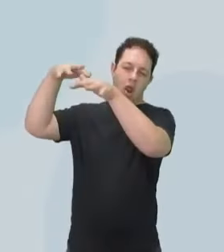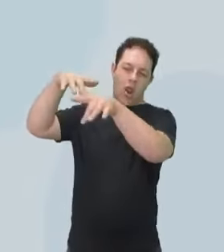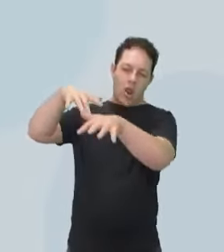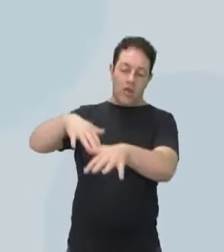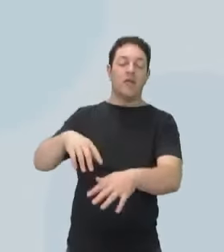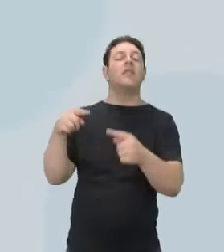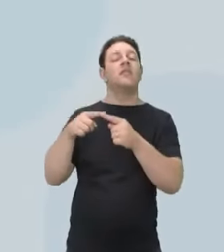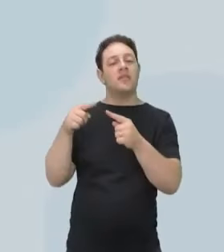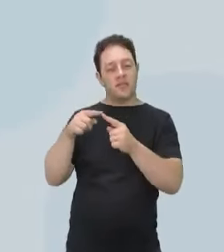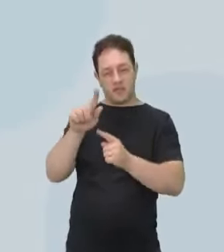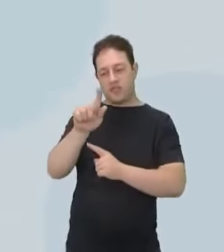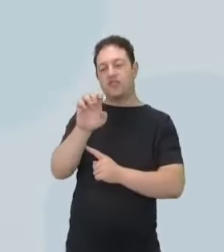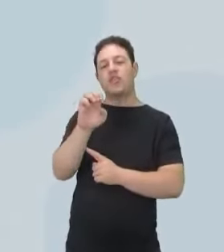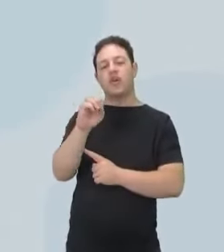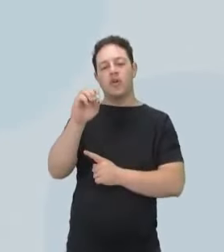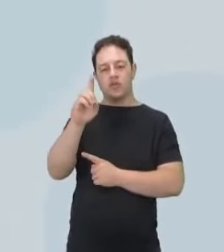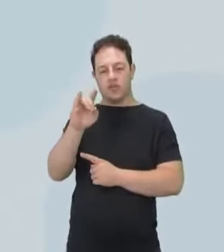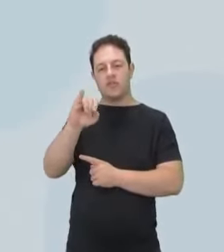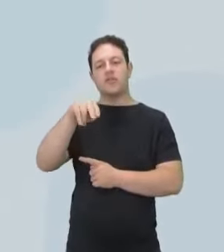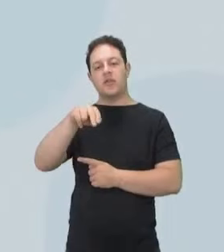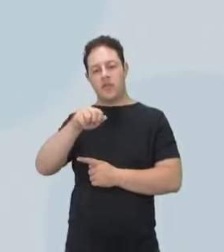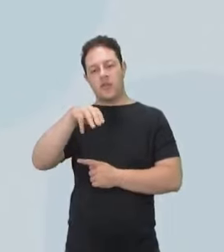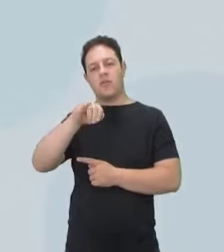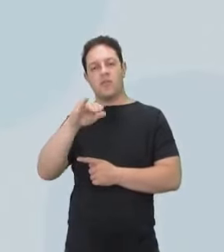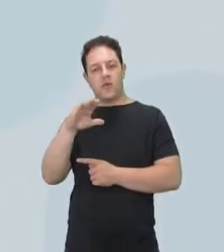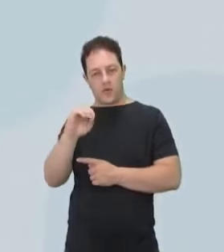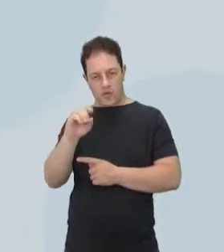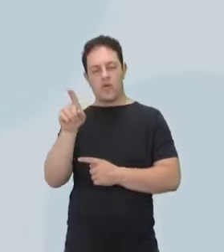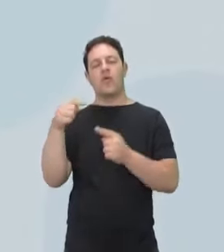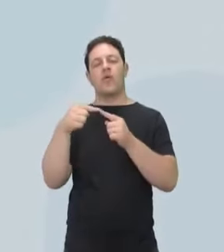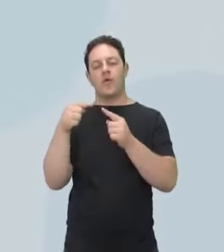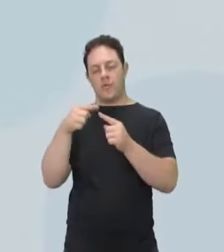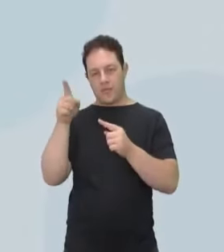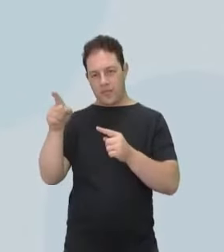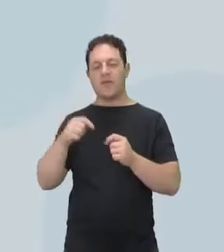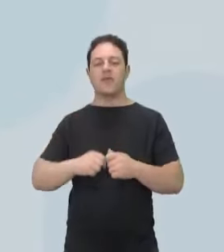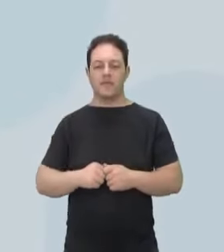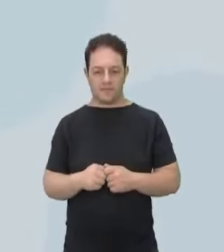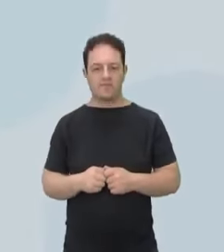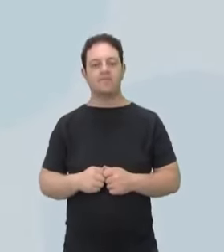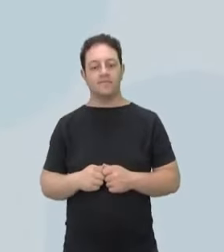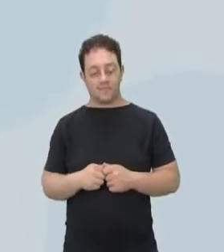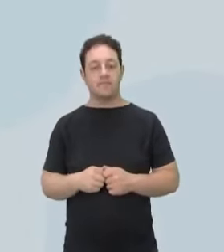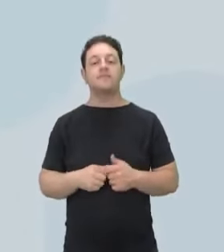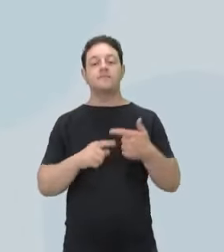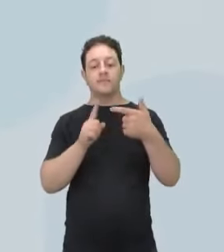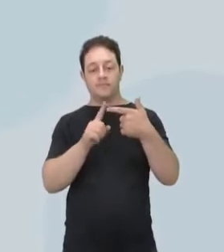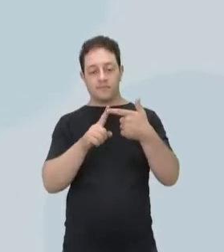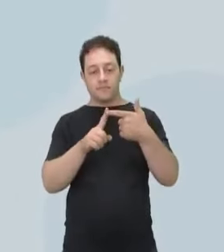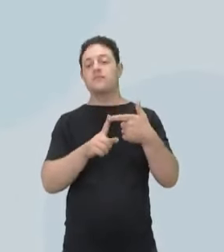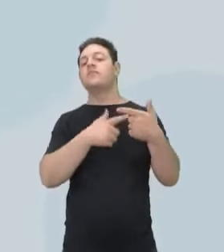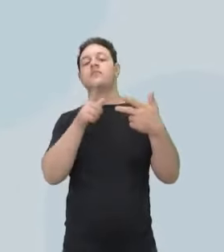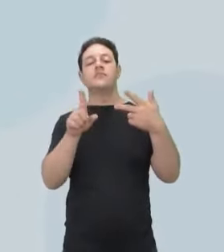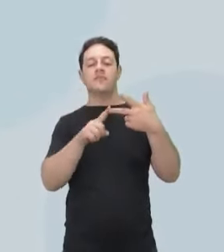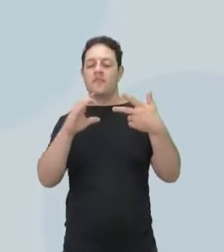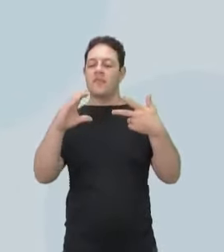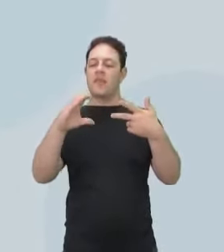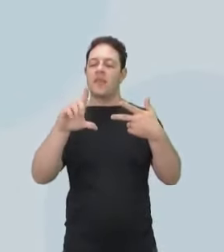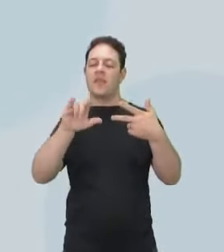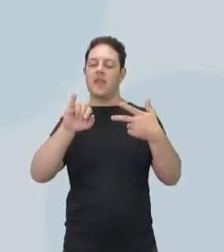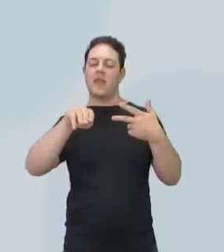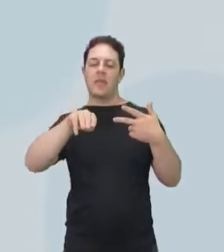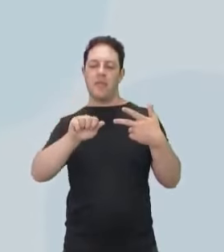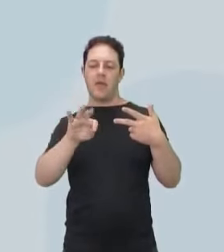acidente, né? Pela escala, né? Foi um acidente geodinâmico. Tá, exatamente. Perfeito. Né?